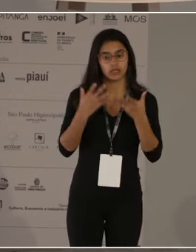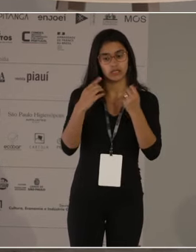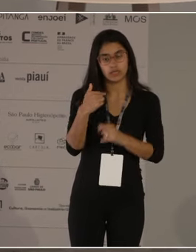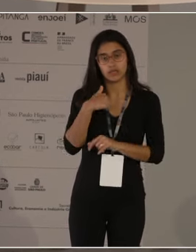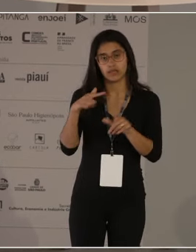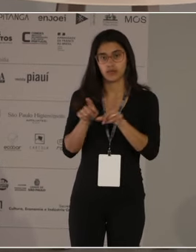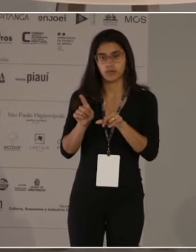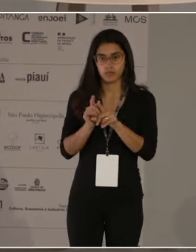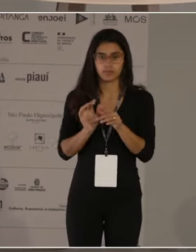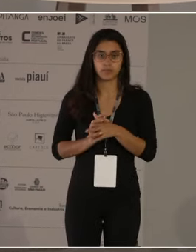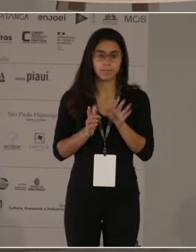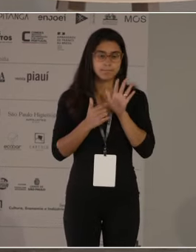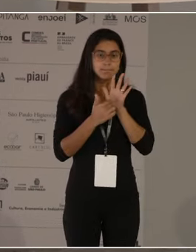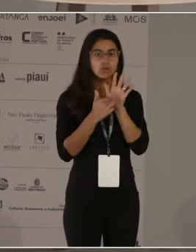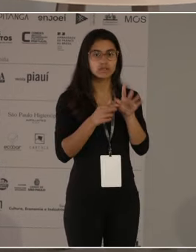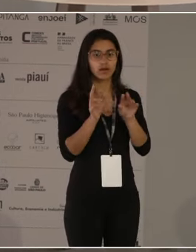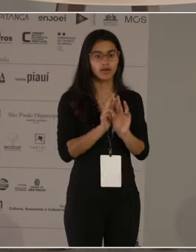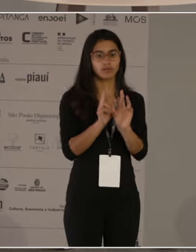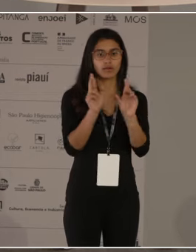Assim, tento mostrar